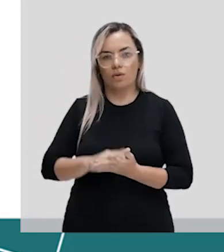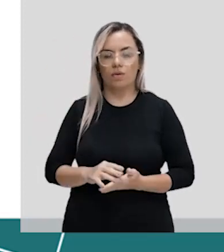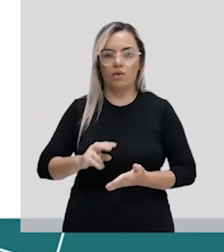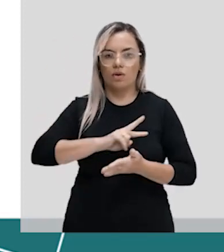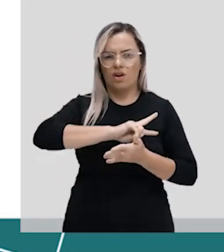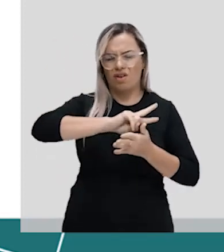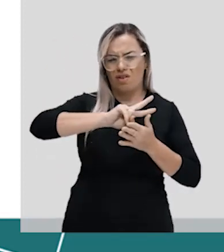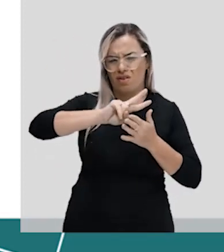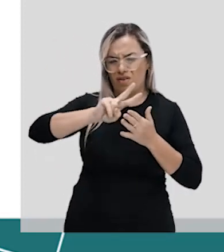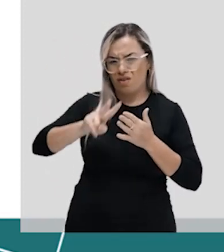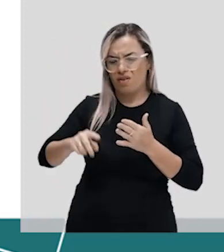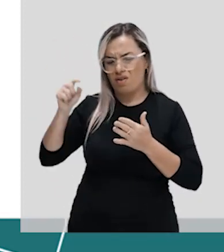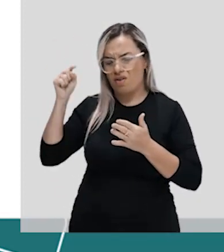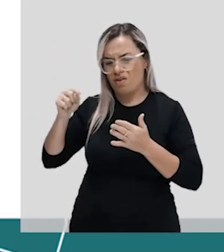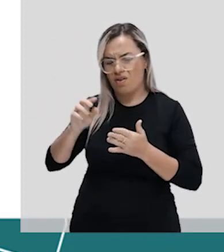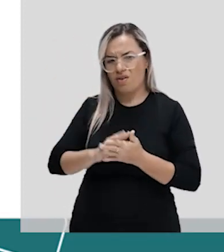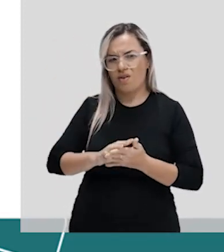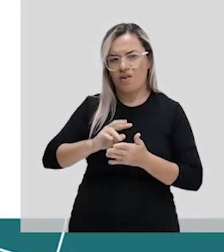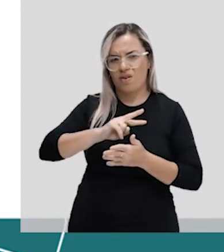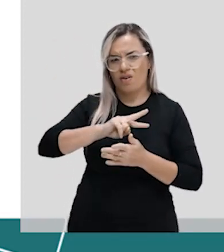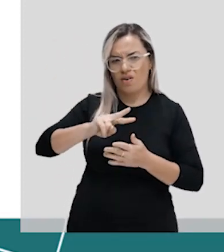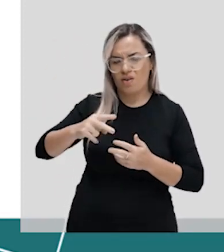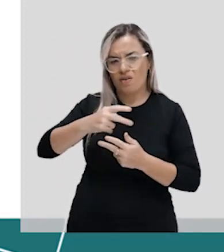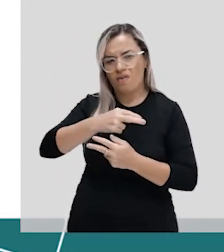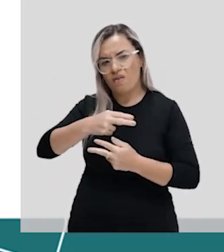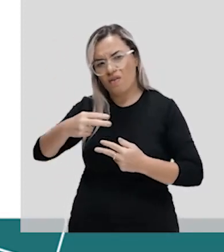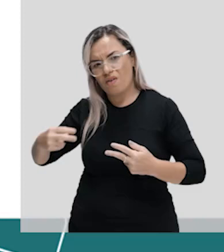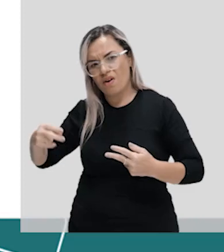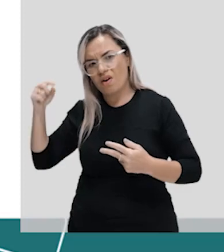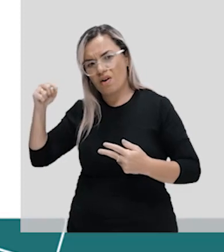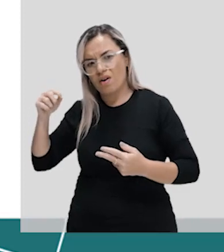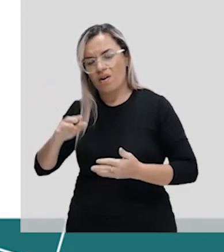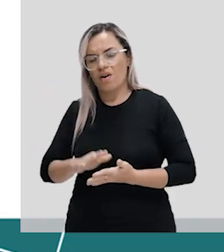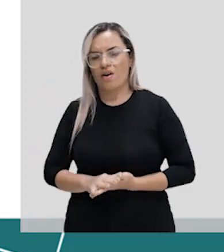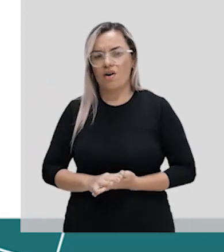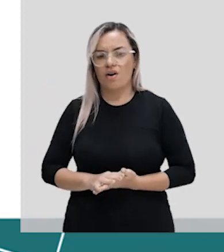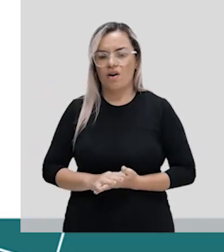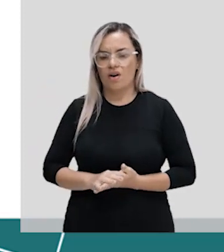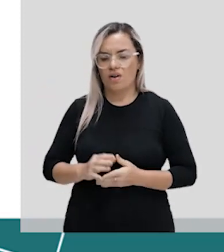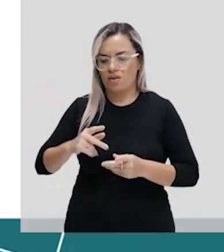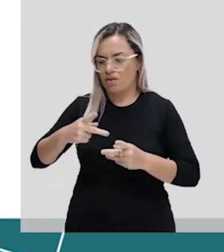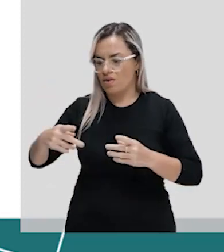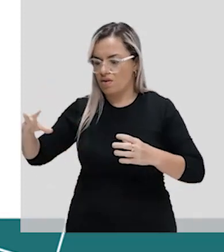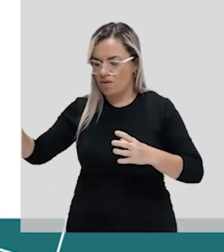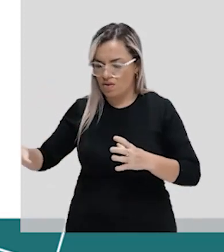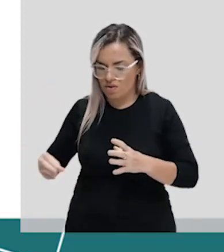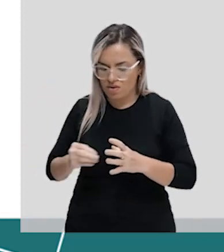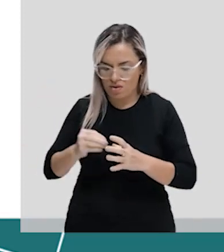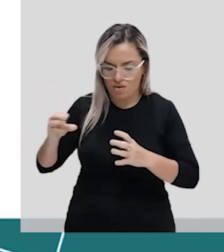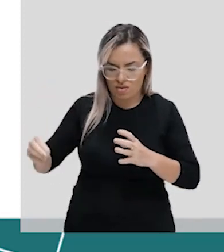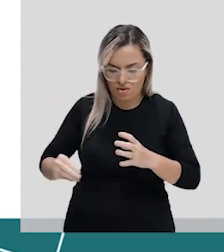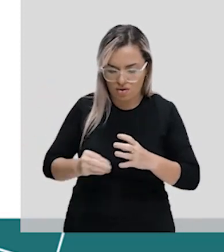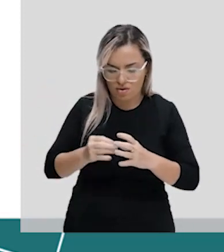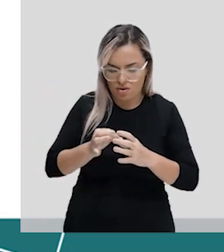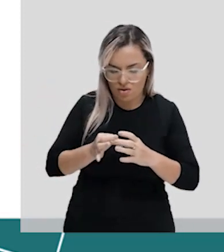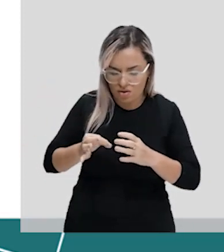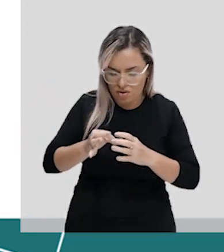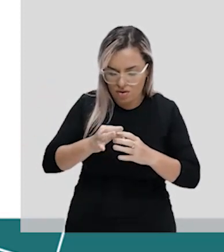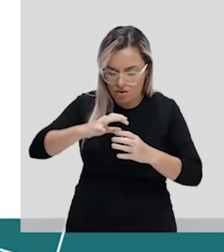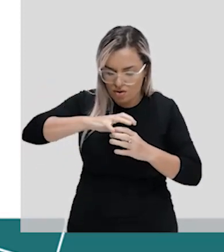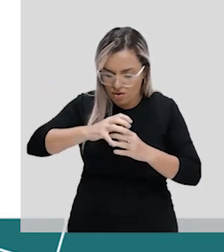várias proteínas aglomeradas e ao redor dessas proteínas vamos encontrar película de água, como se fosse